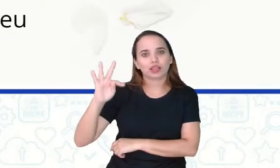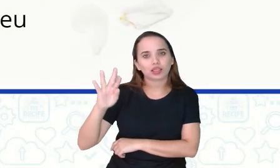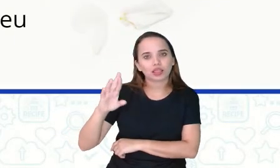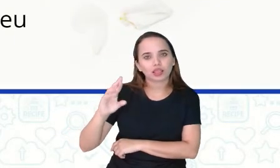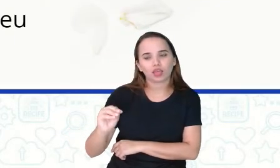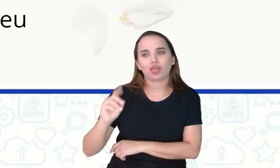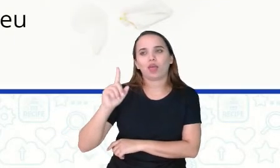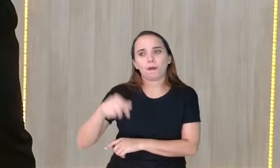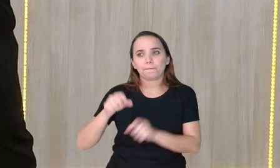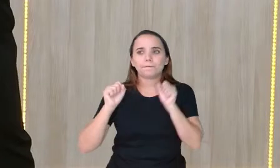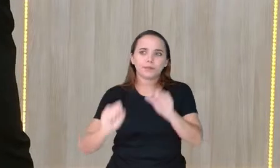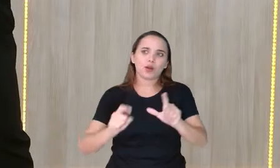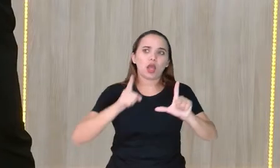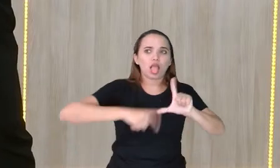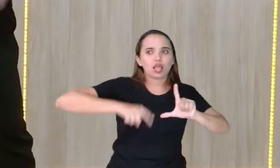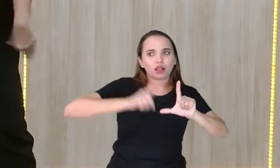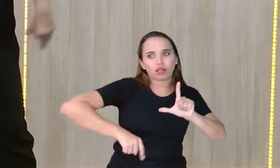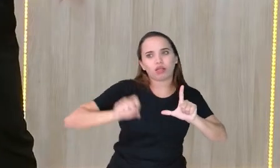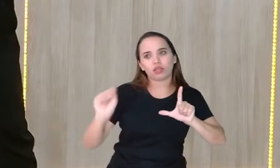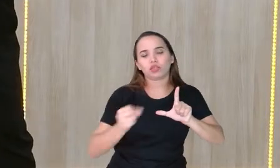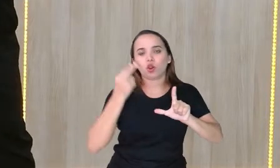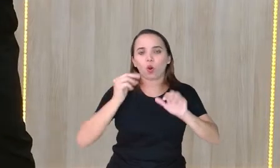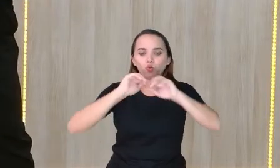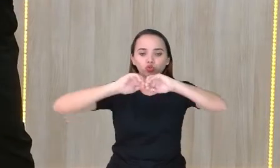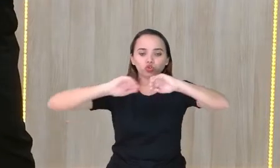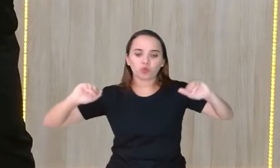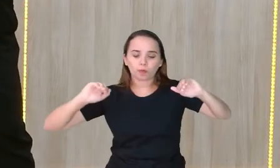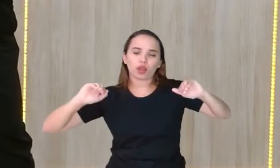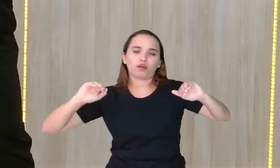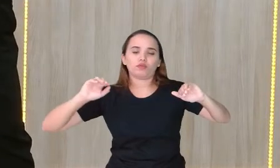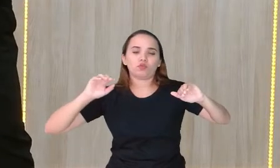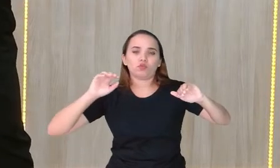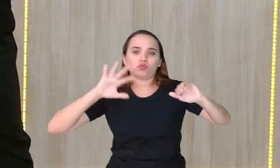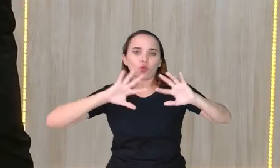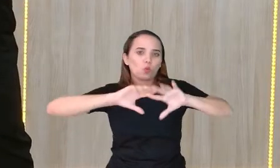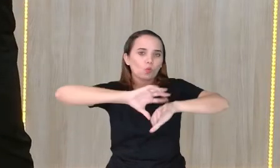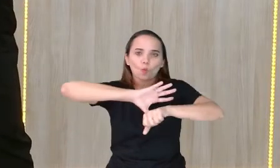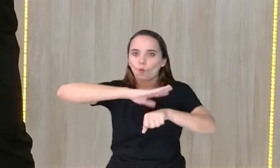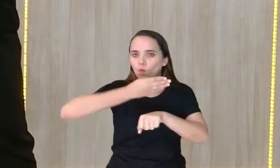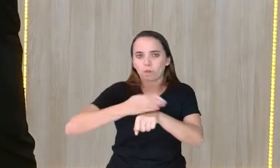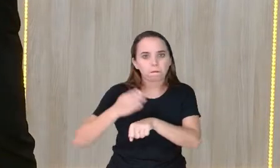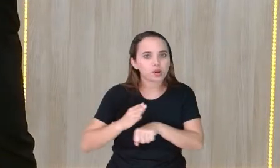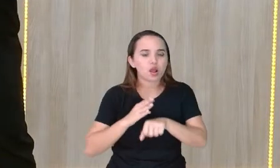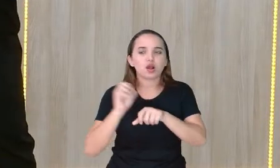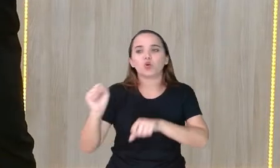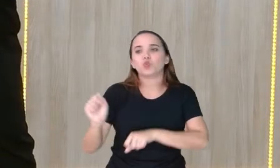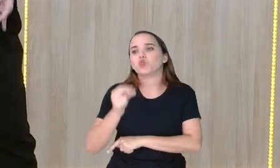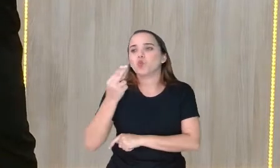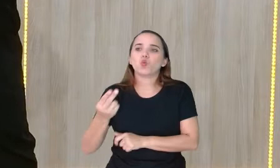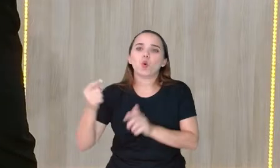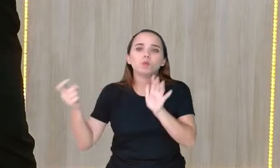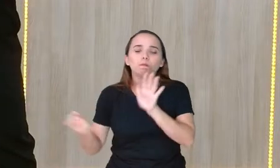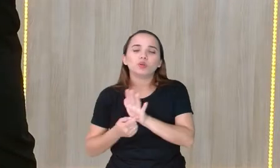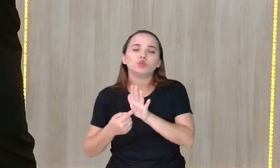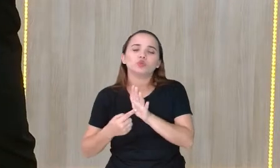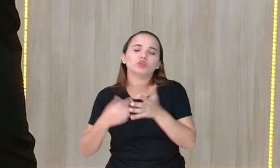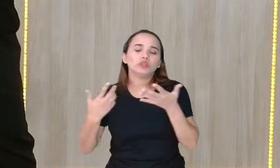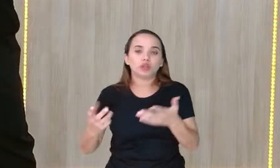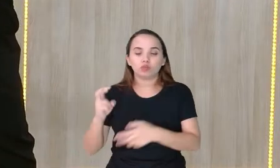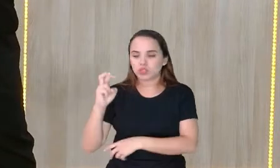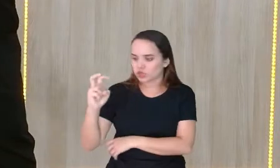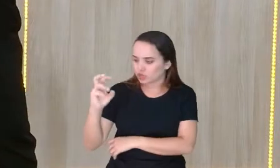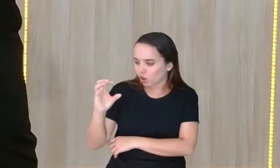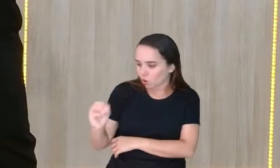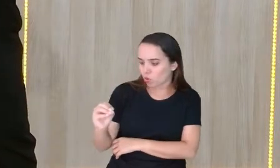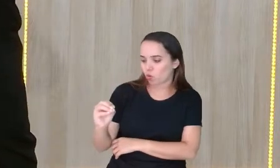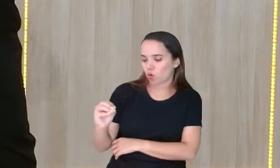branco. Ou seja, quando eu falo em 50 caracteres, eu estou querendo dizer todas as letras, todos os